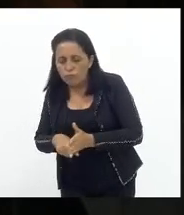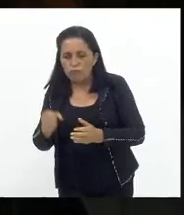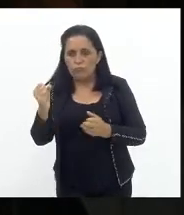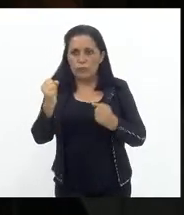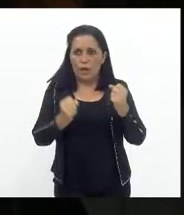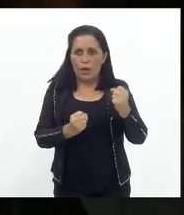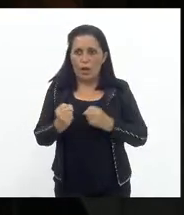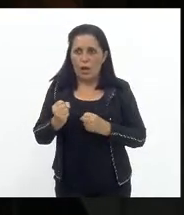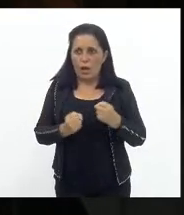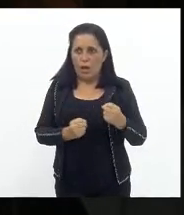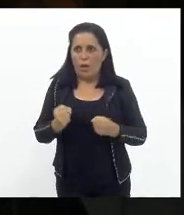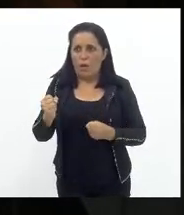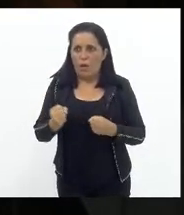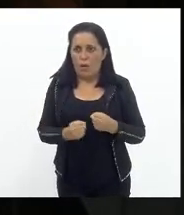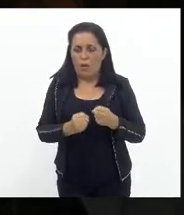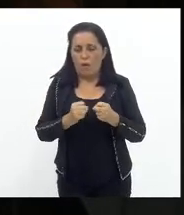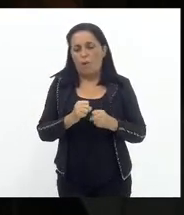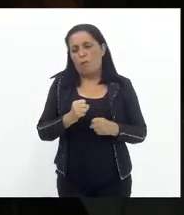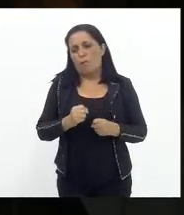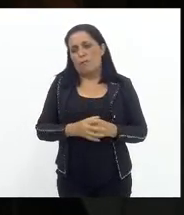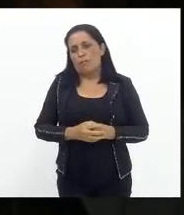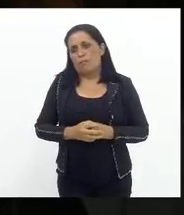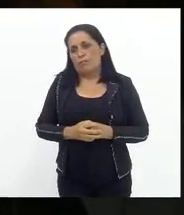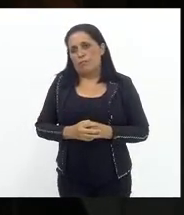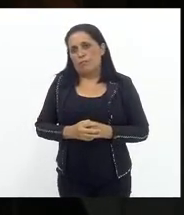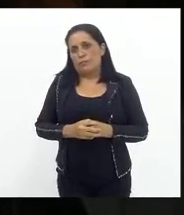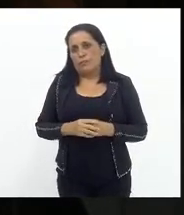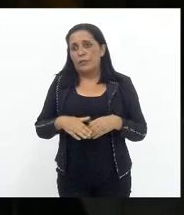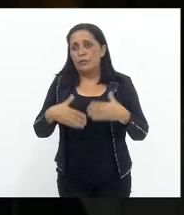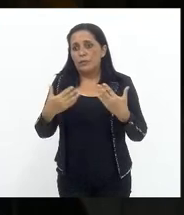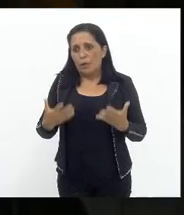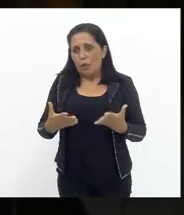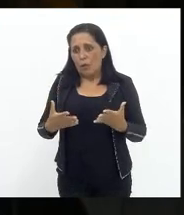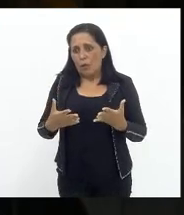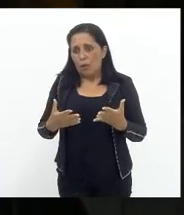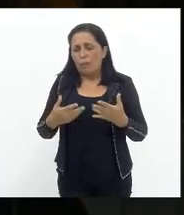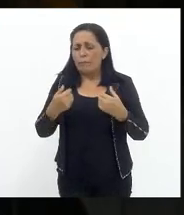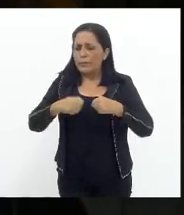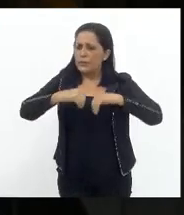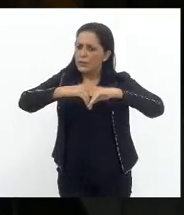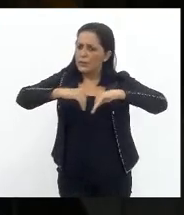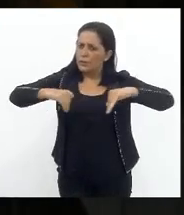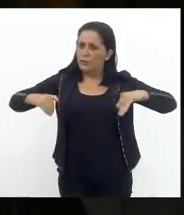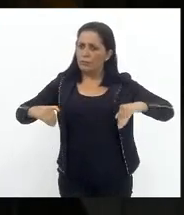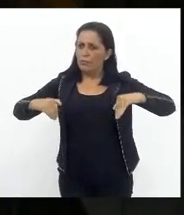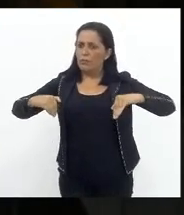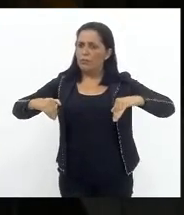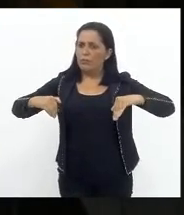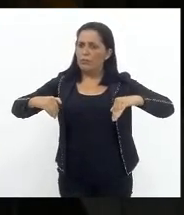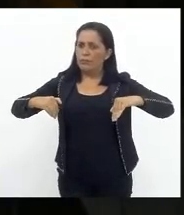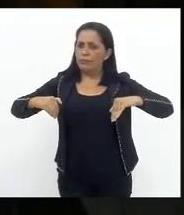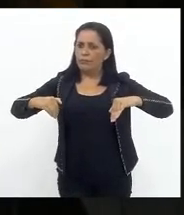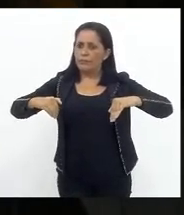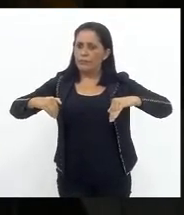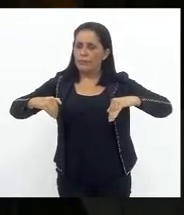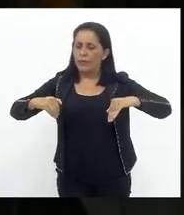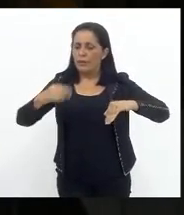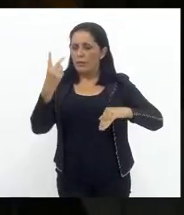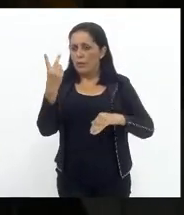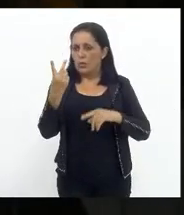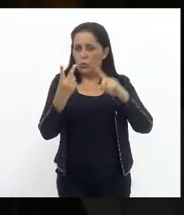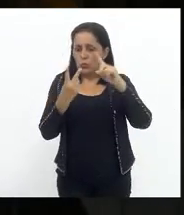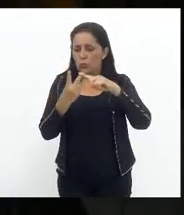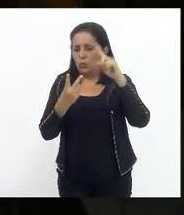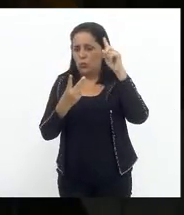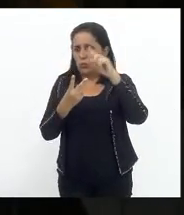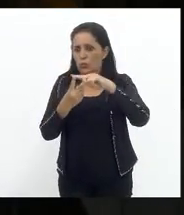de inspeção veicular. Então, há que se separar essas duas